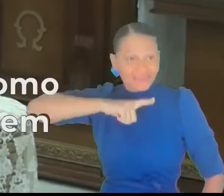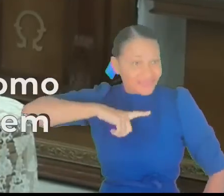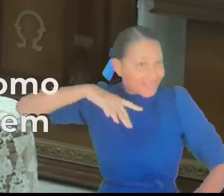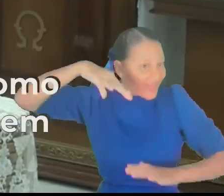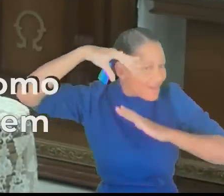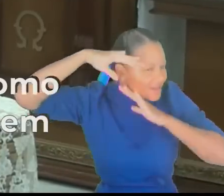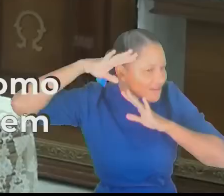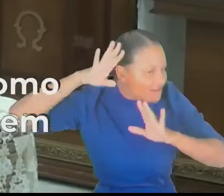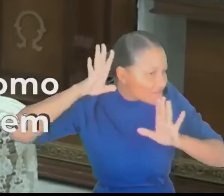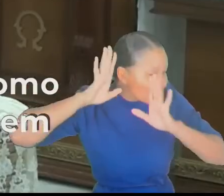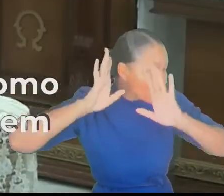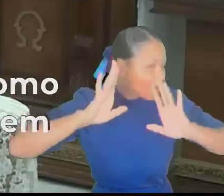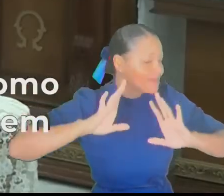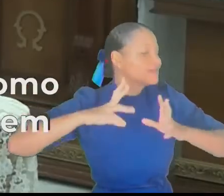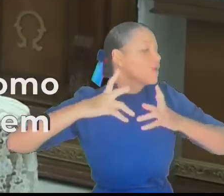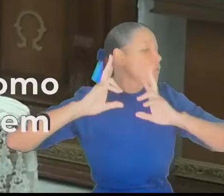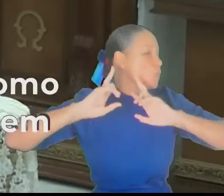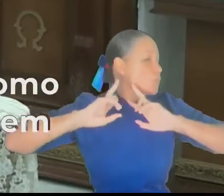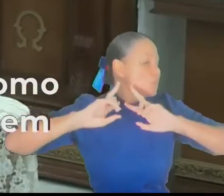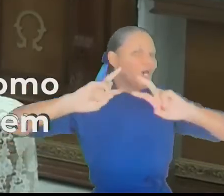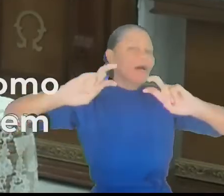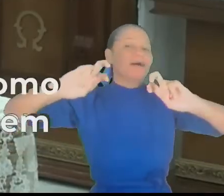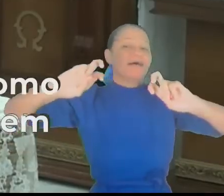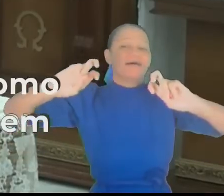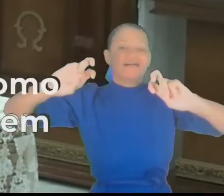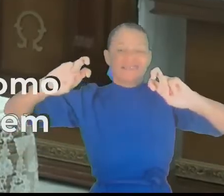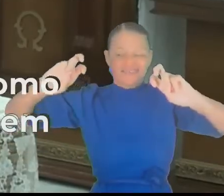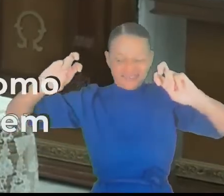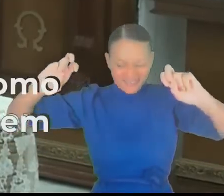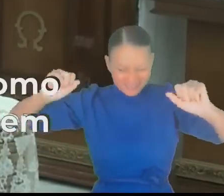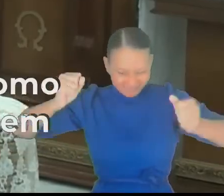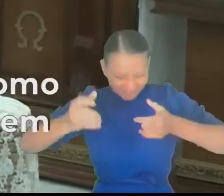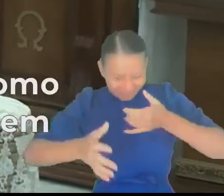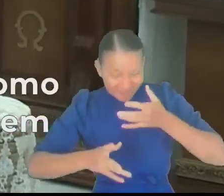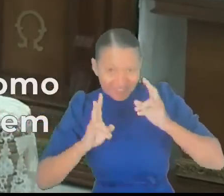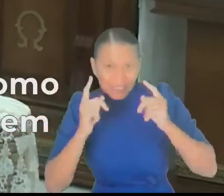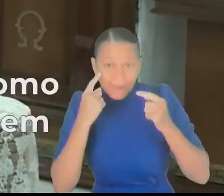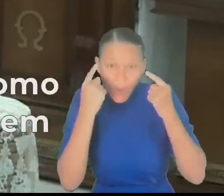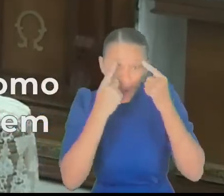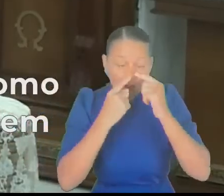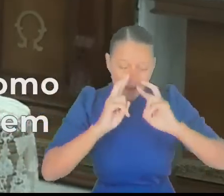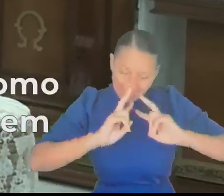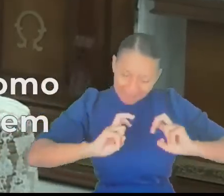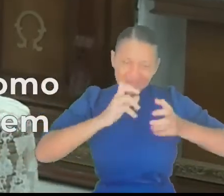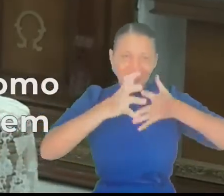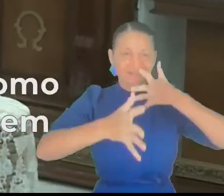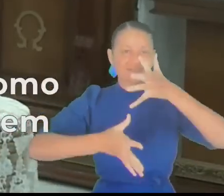para ouvir, que ouça.